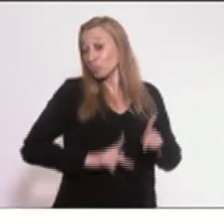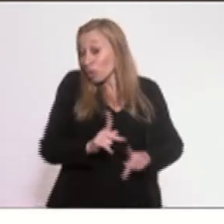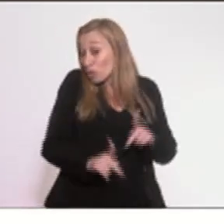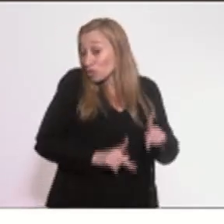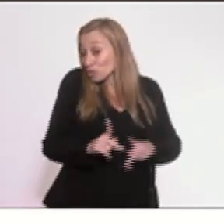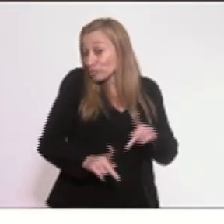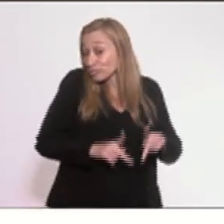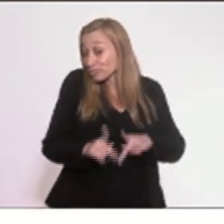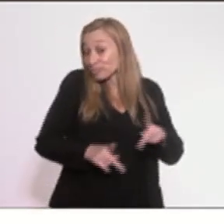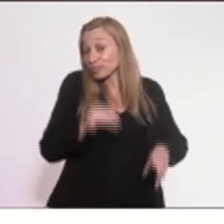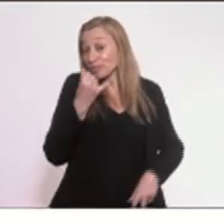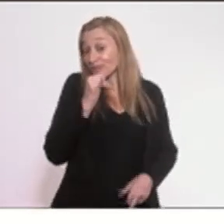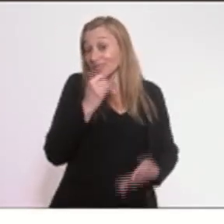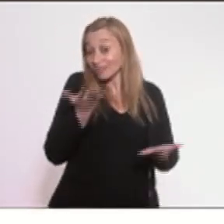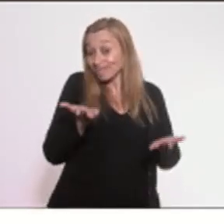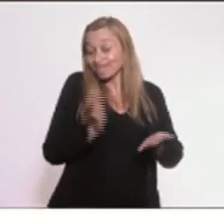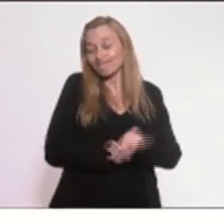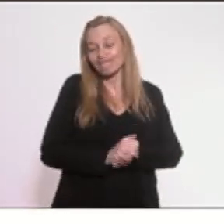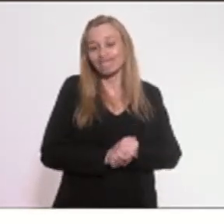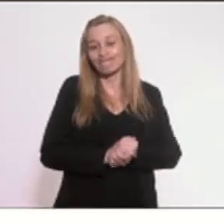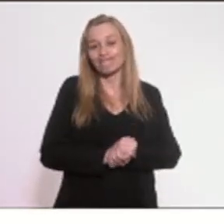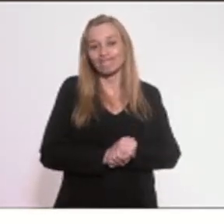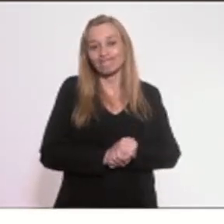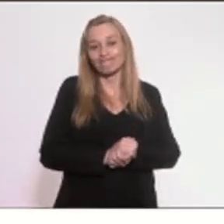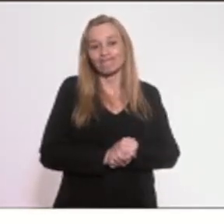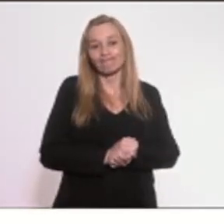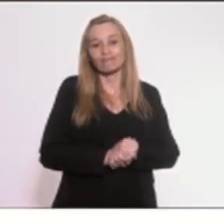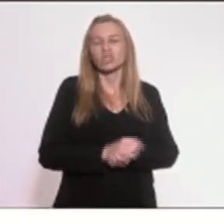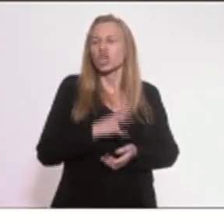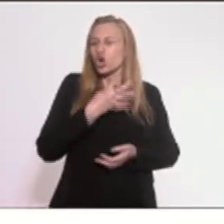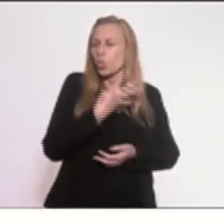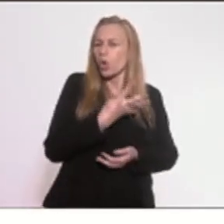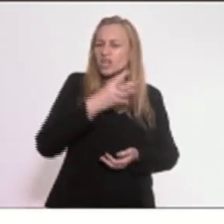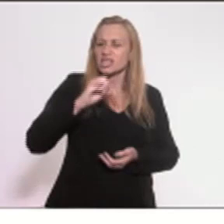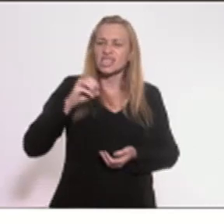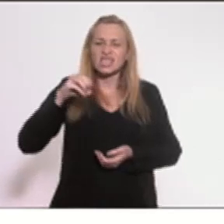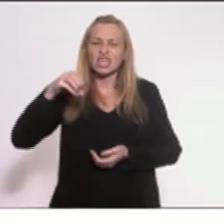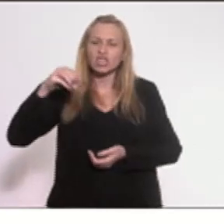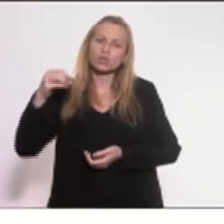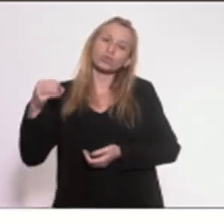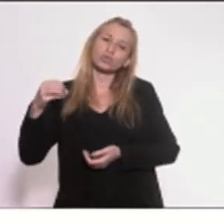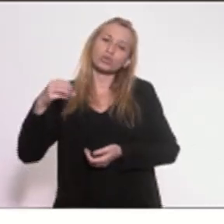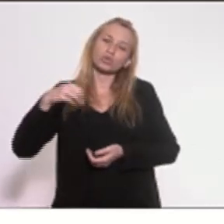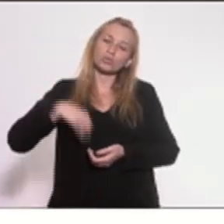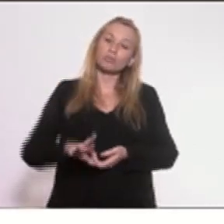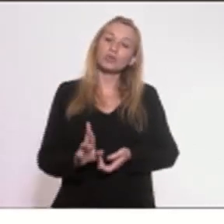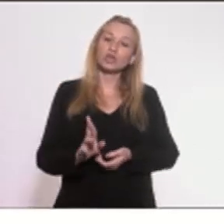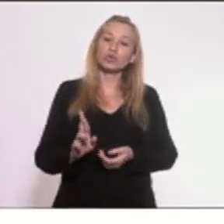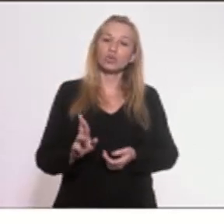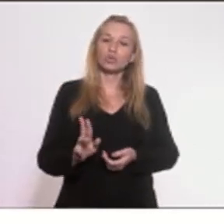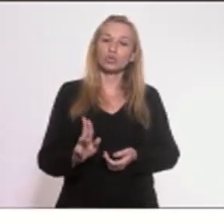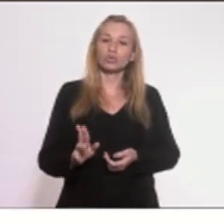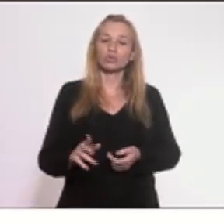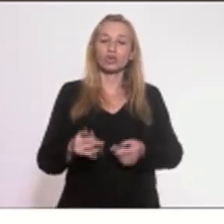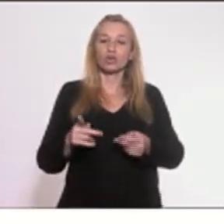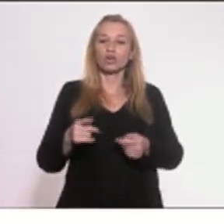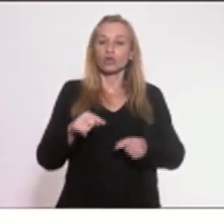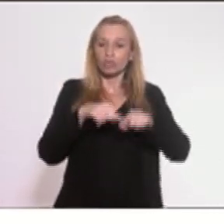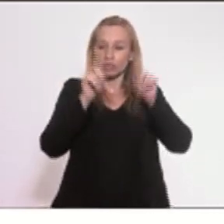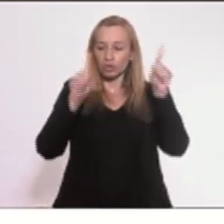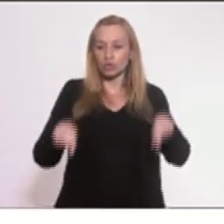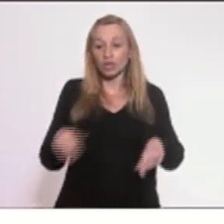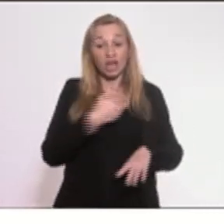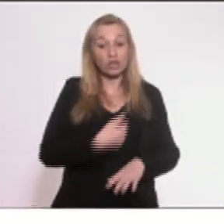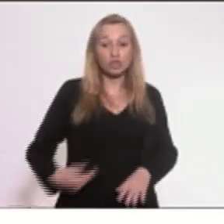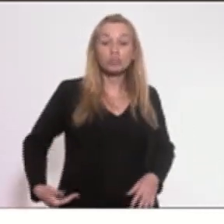população fluminense, dos mais de 400 mil funcionários públicos.